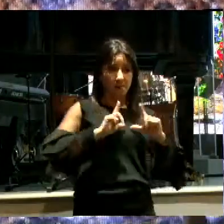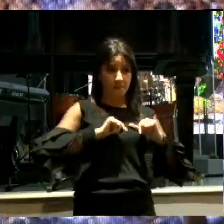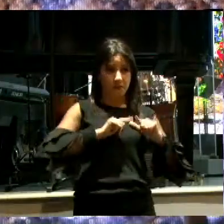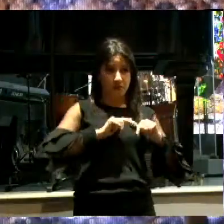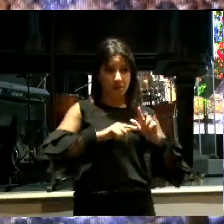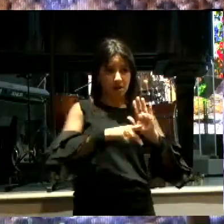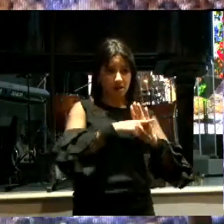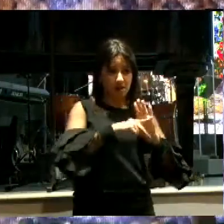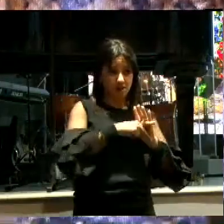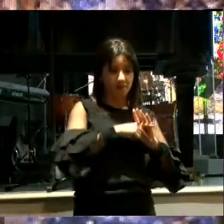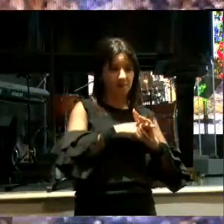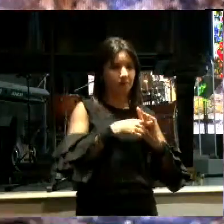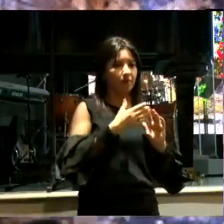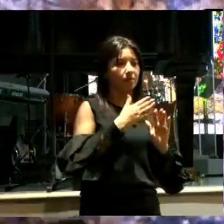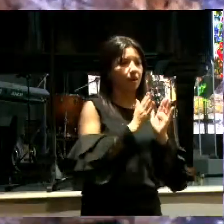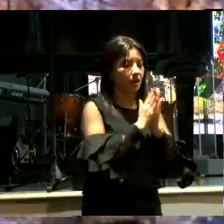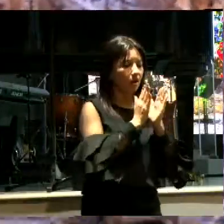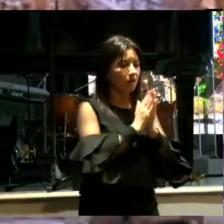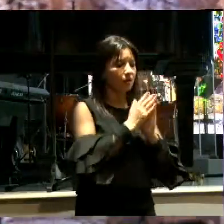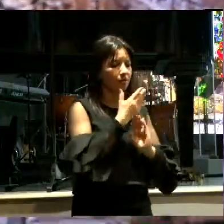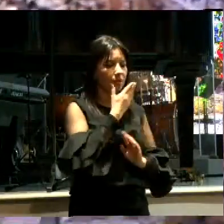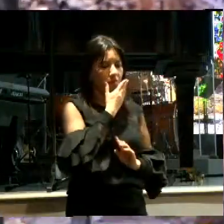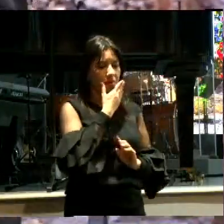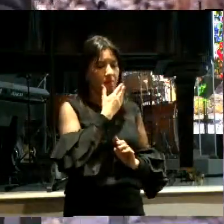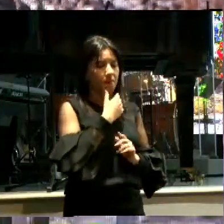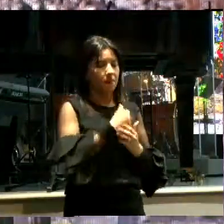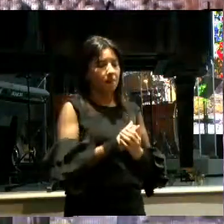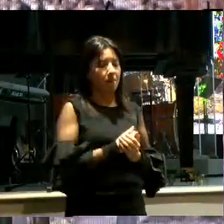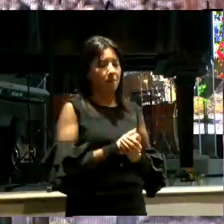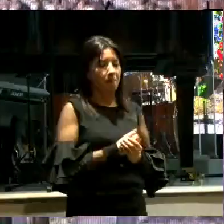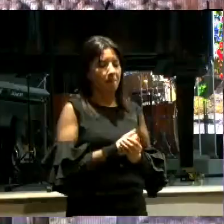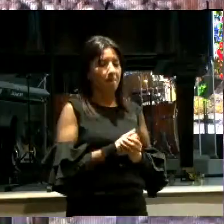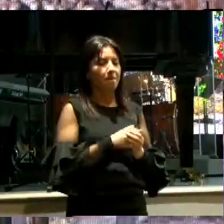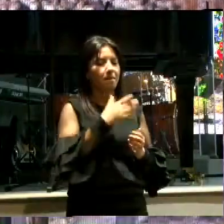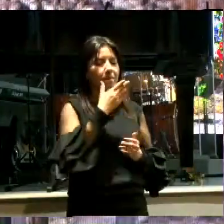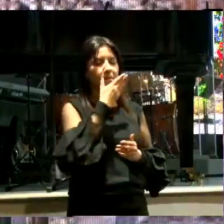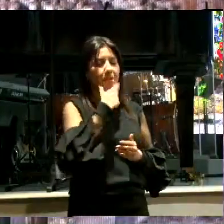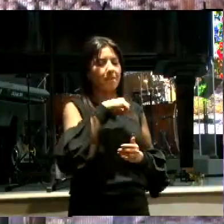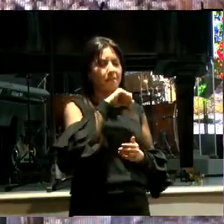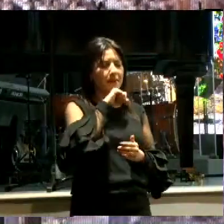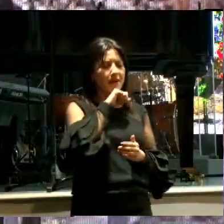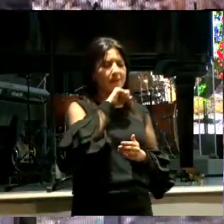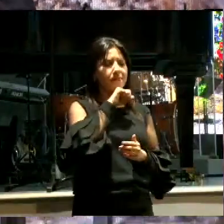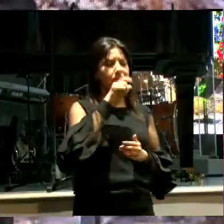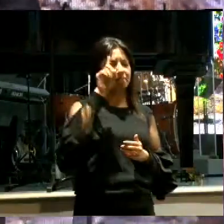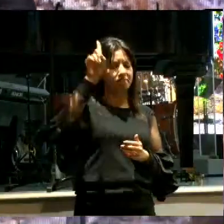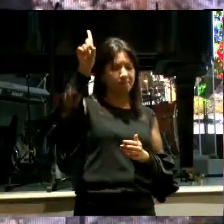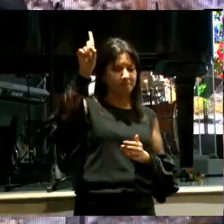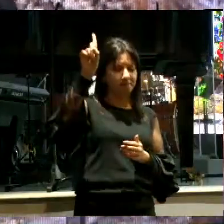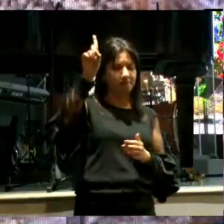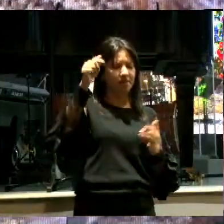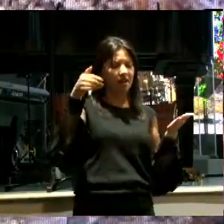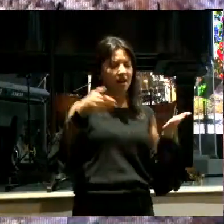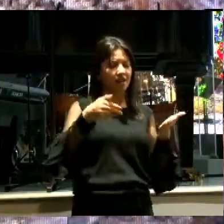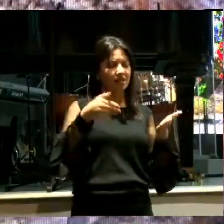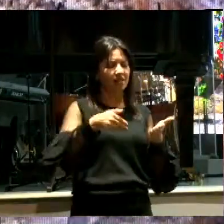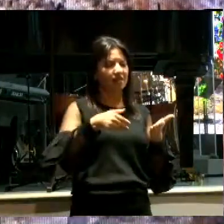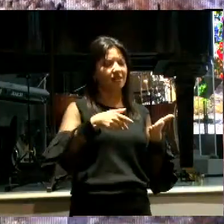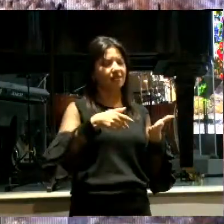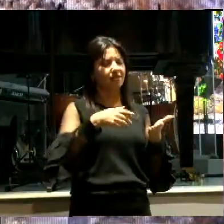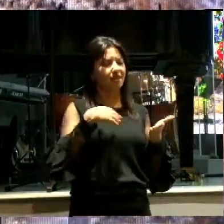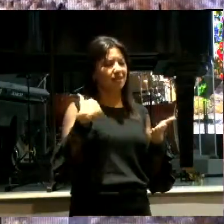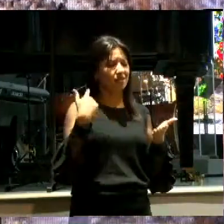a tua palavra. Nós sabemos, Senhor, que esse local, ele já está numa atmosfera diferente. Eu sei